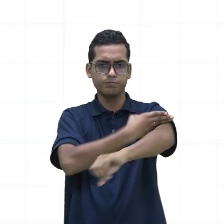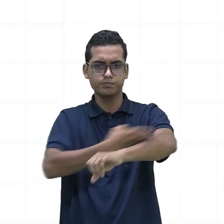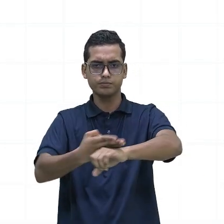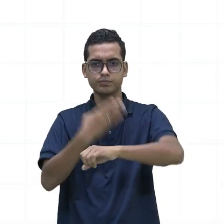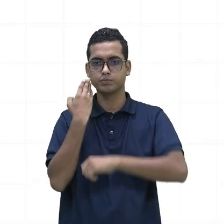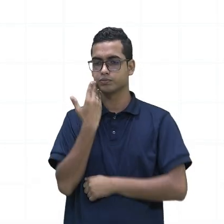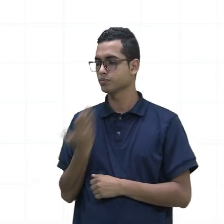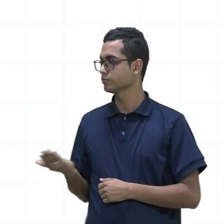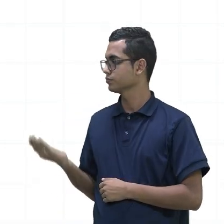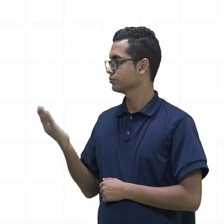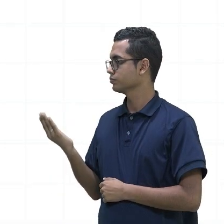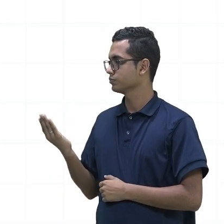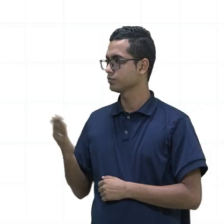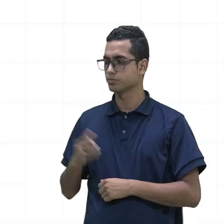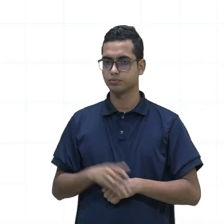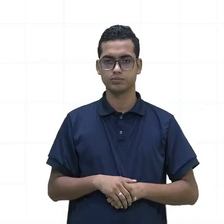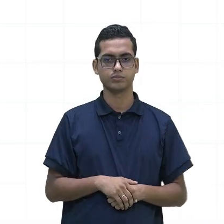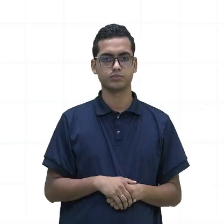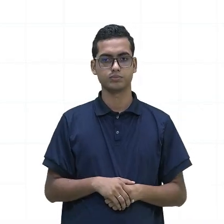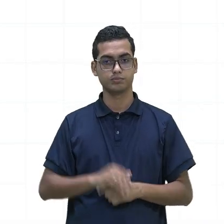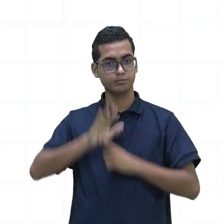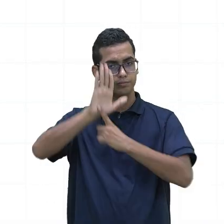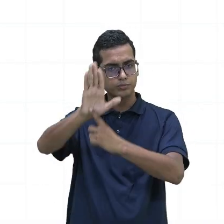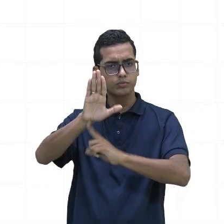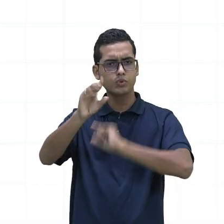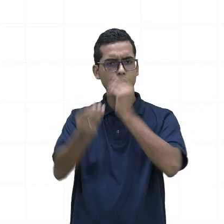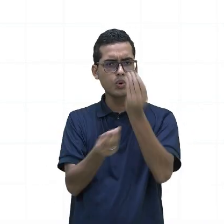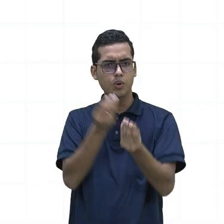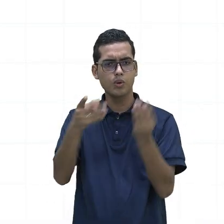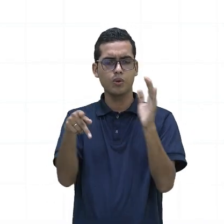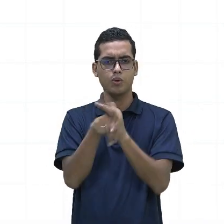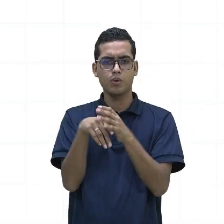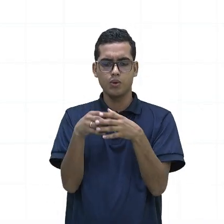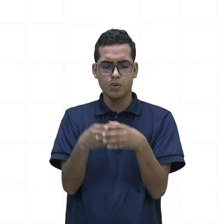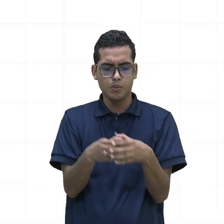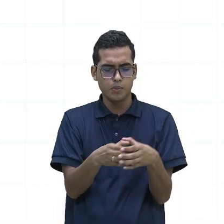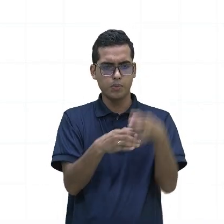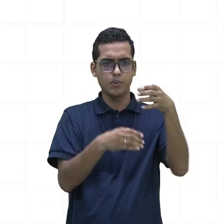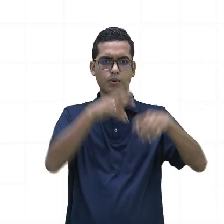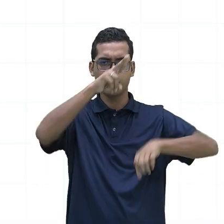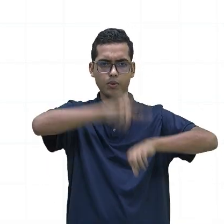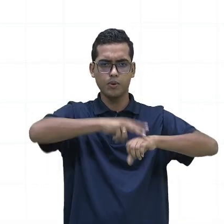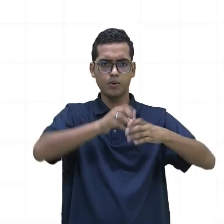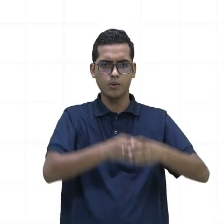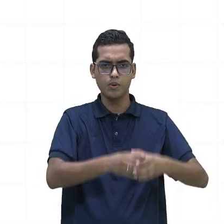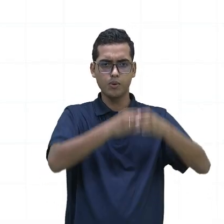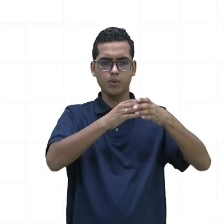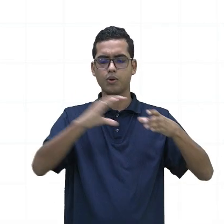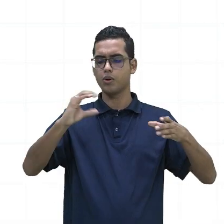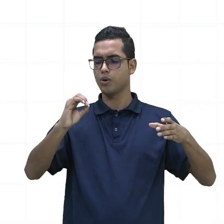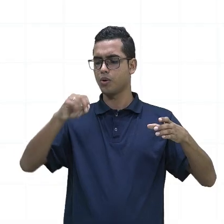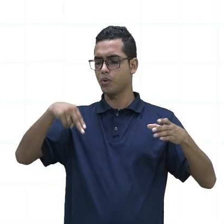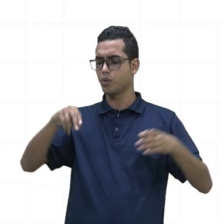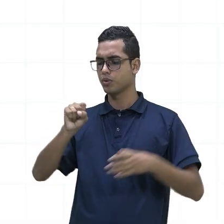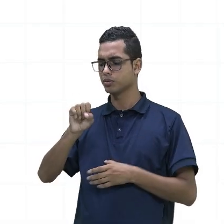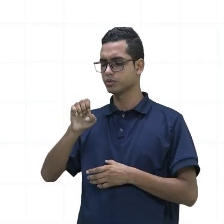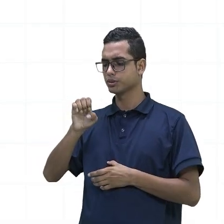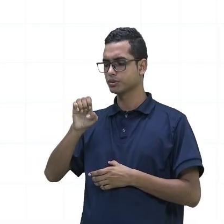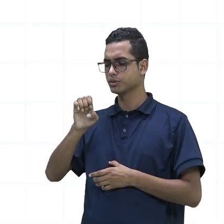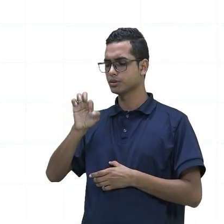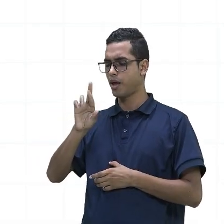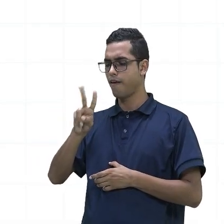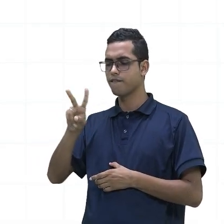está aí apresentado, né, embalado em forma de conserva. Então, tem